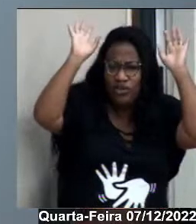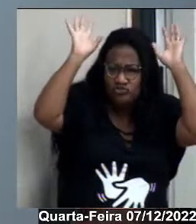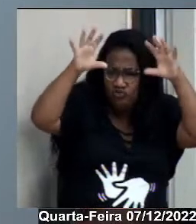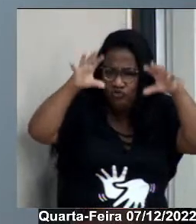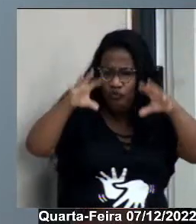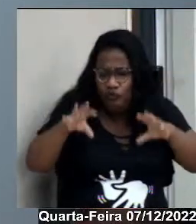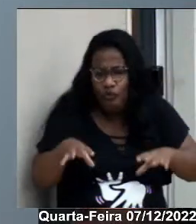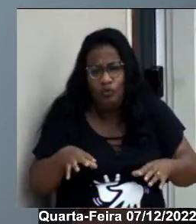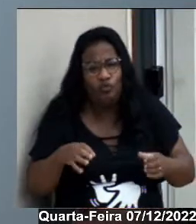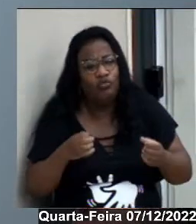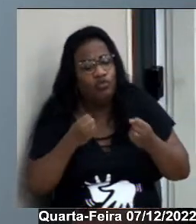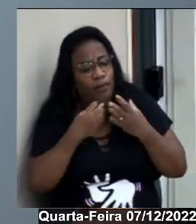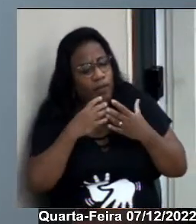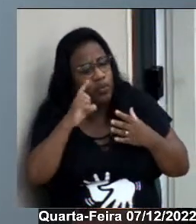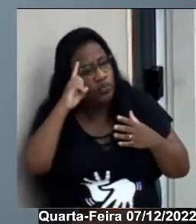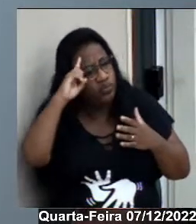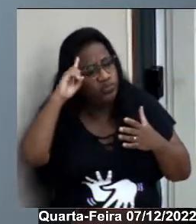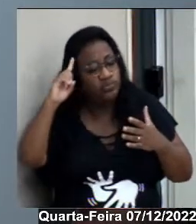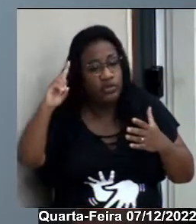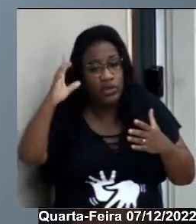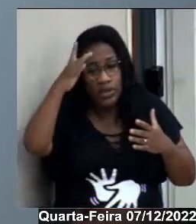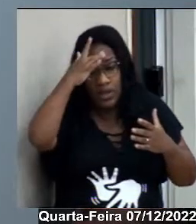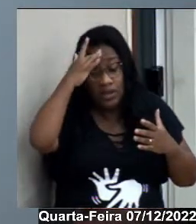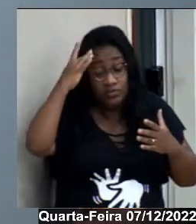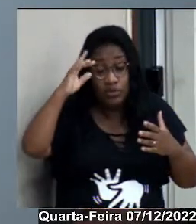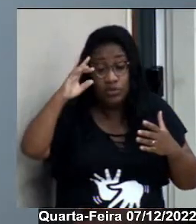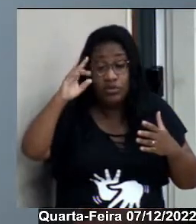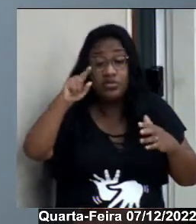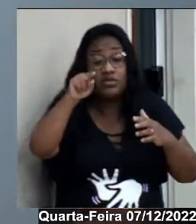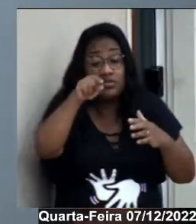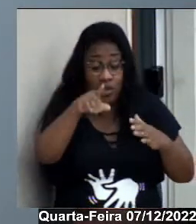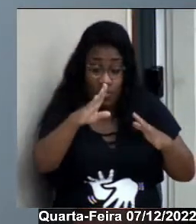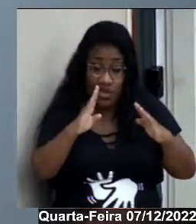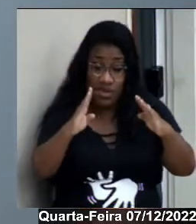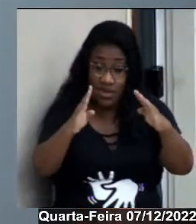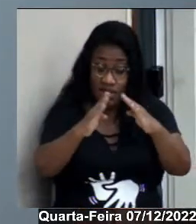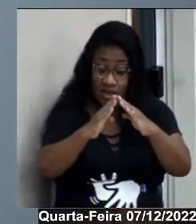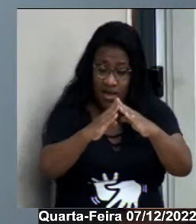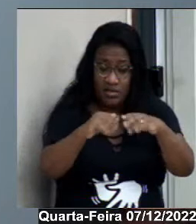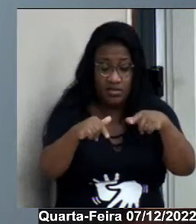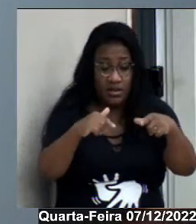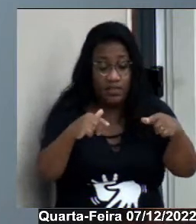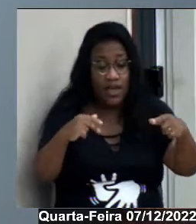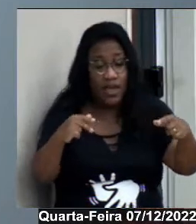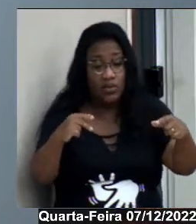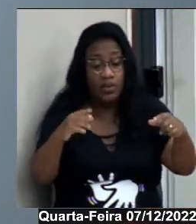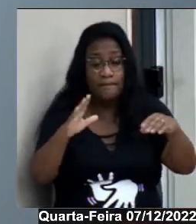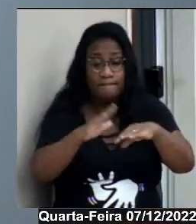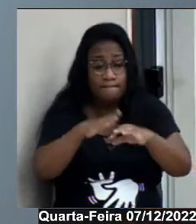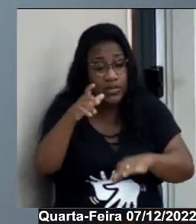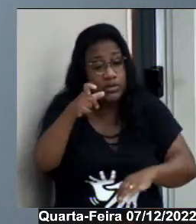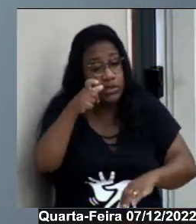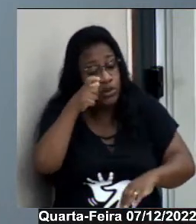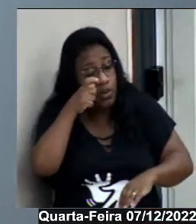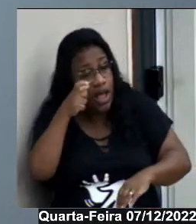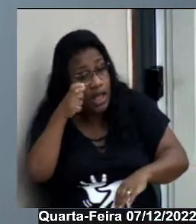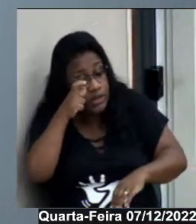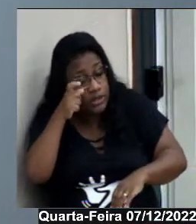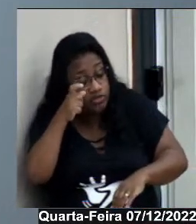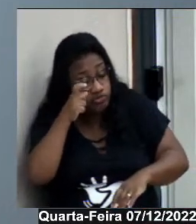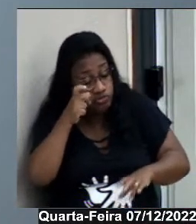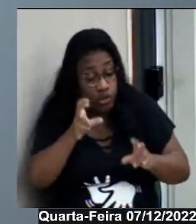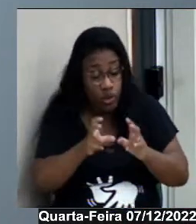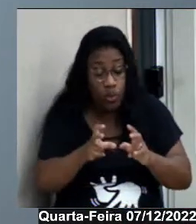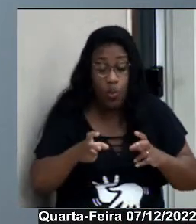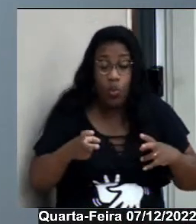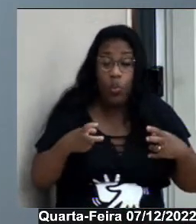a sessão da Câmara, bom dia também quem está na sua casa, no seu trabalho, dando o